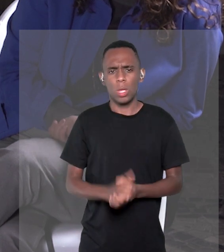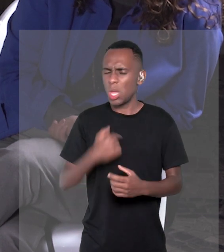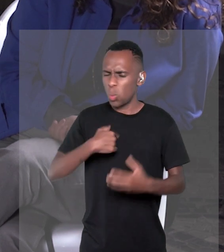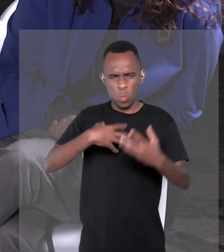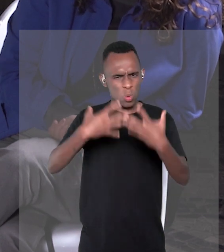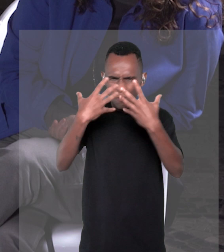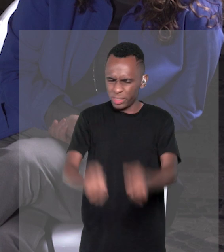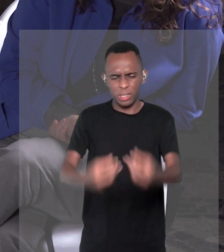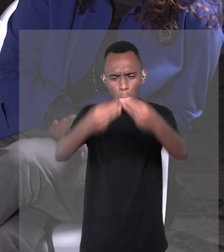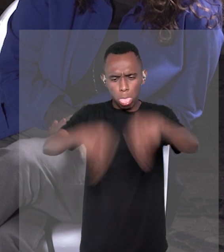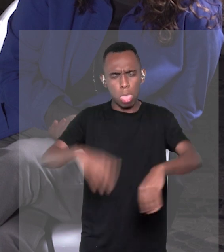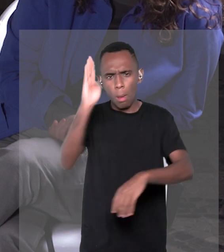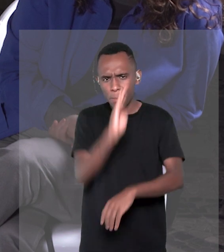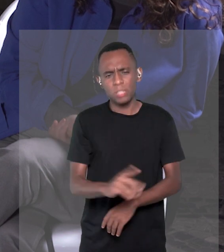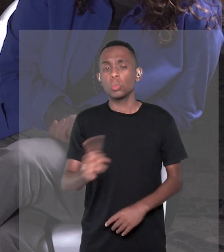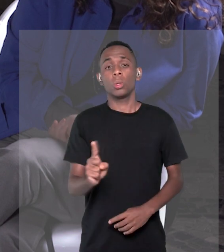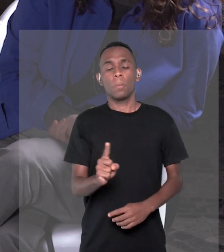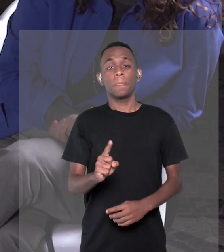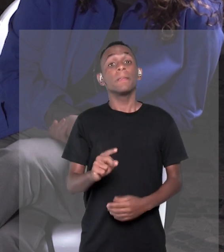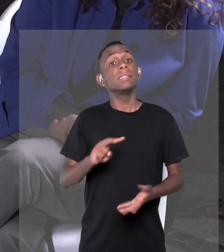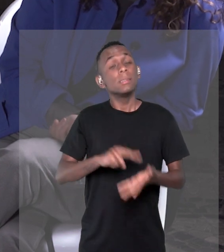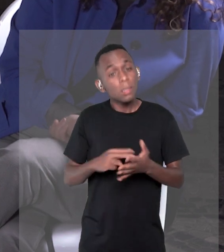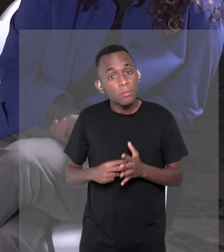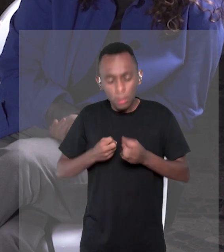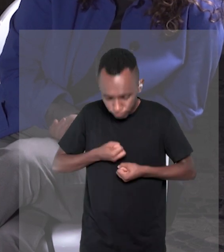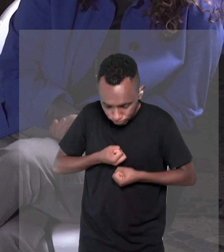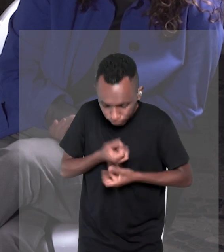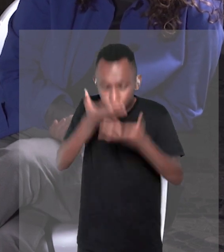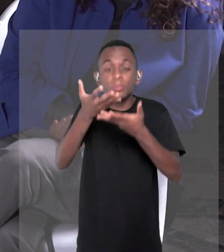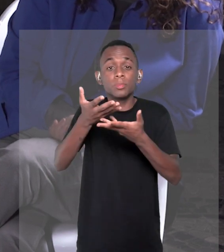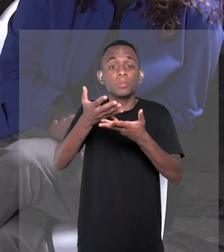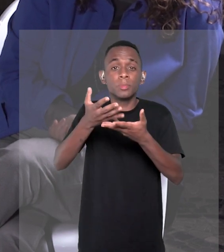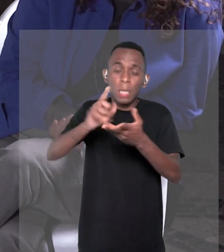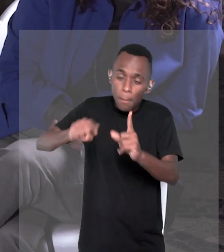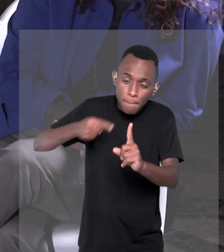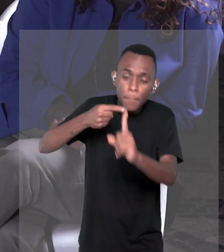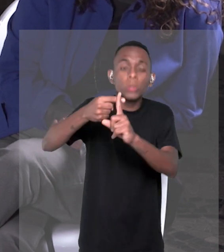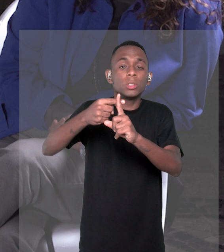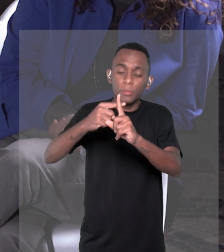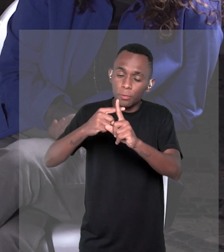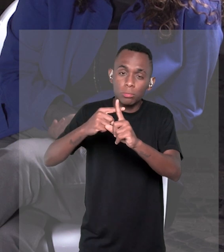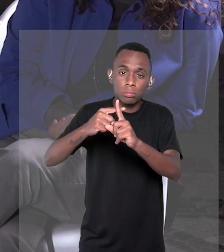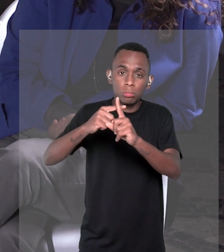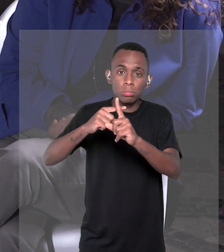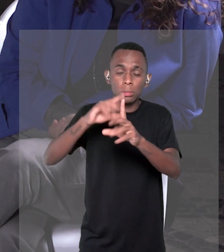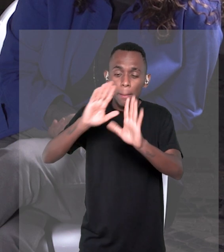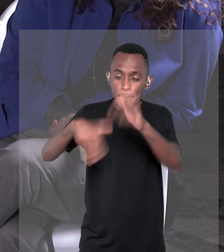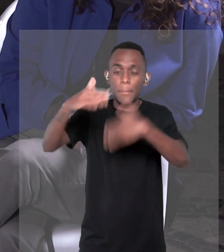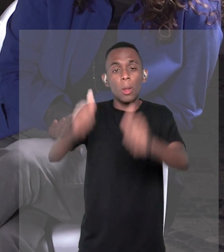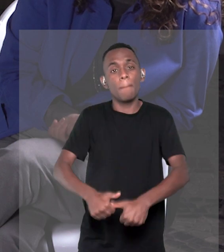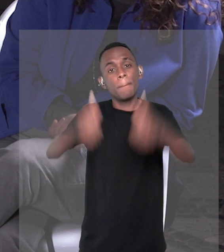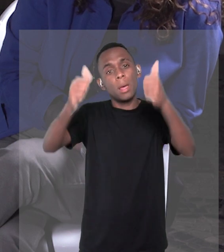vou deixar destruírem o meu país. Essas palavras são palavras que reforçam